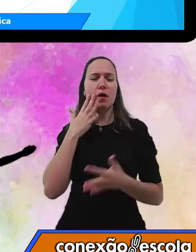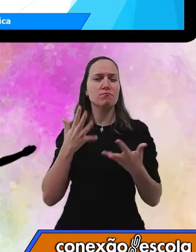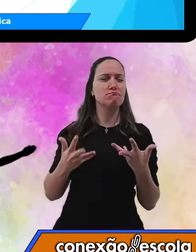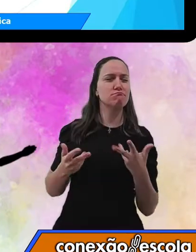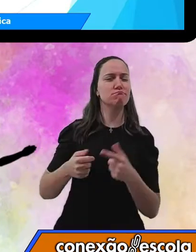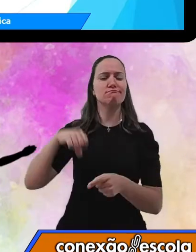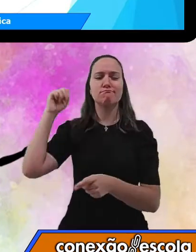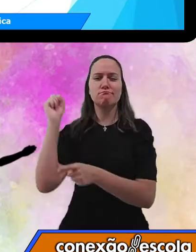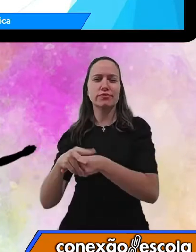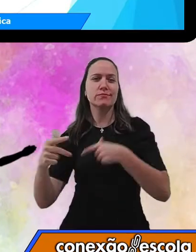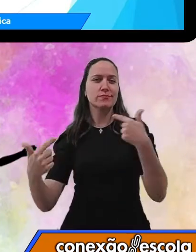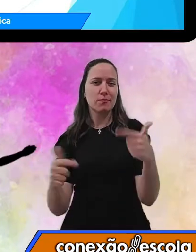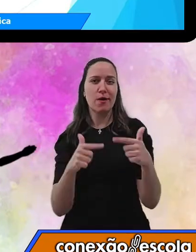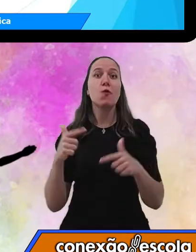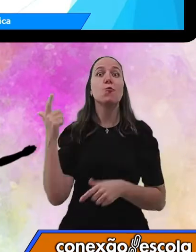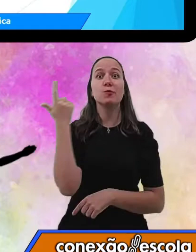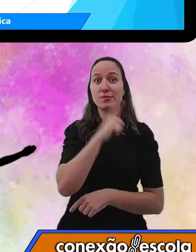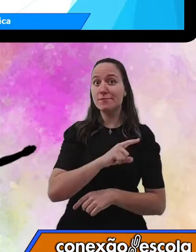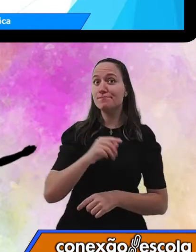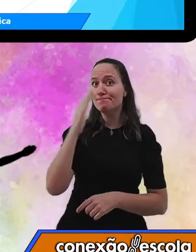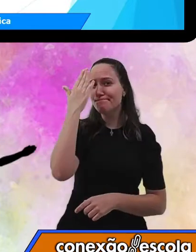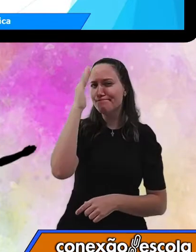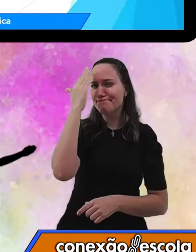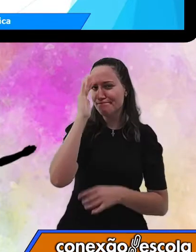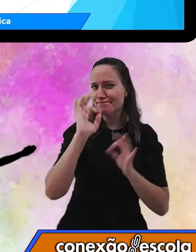manter no mercado. Entendeu?